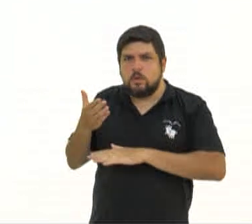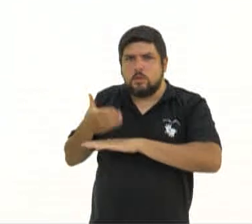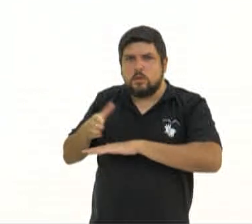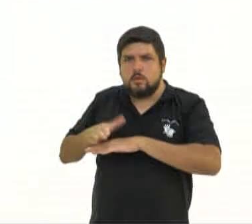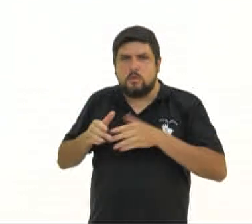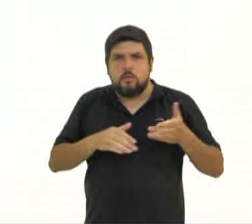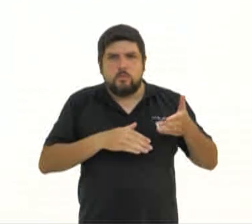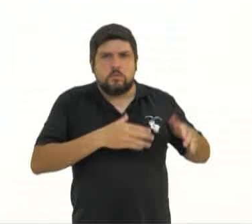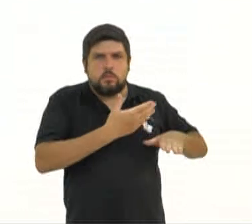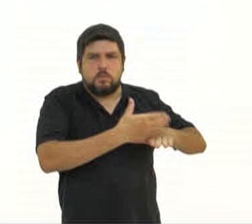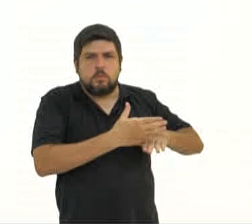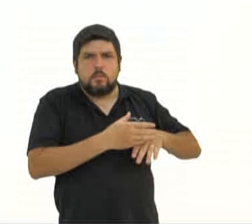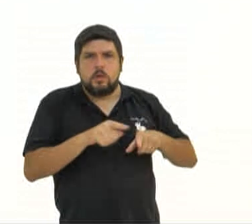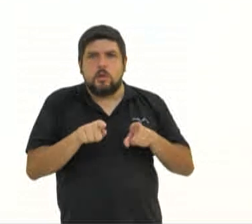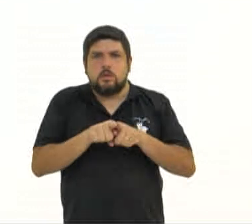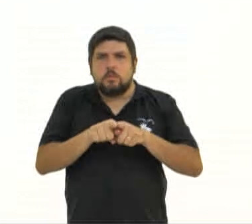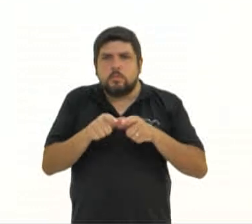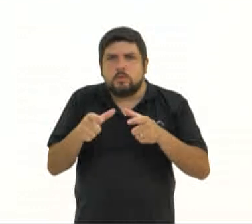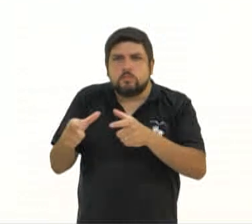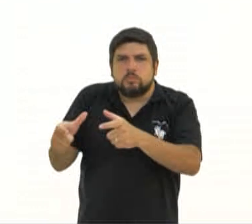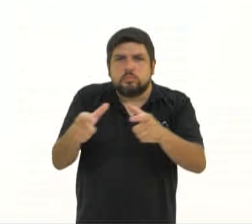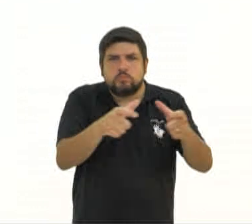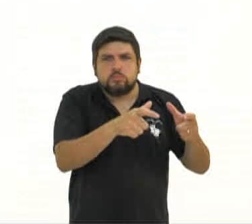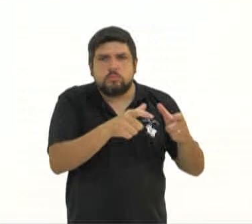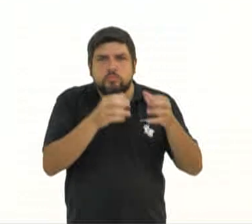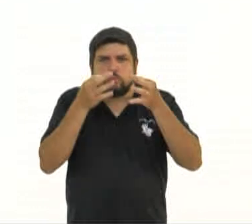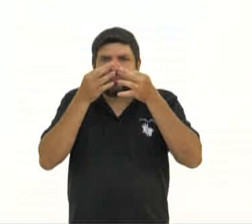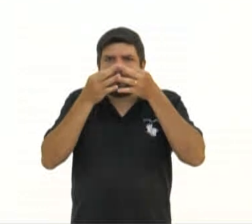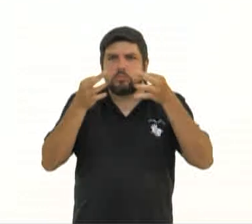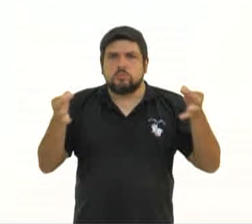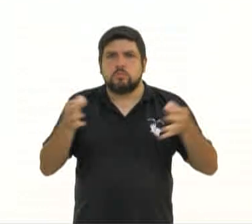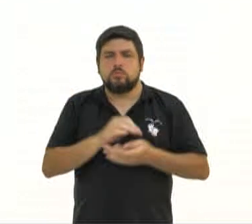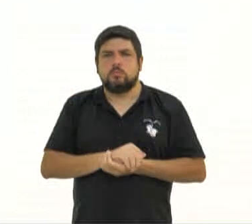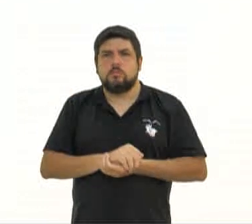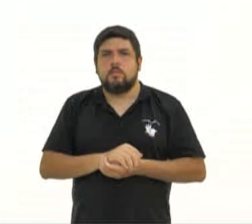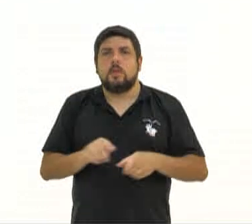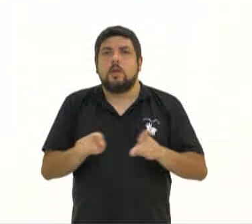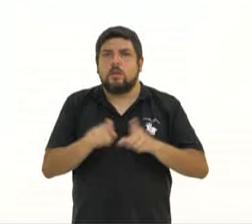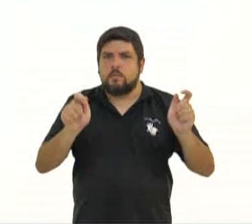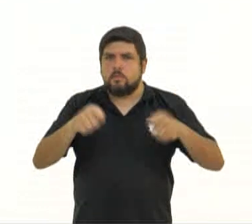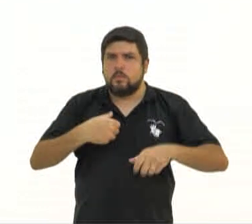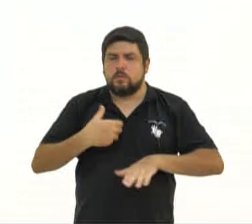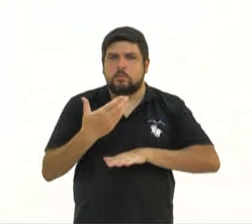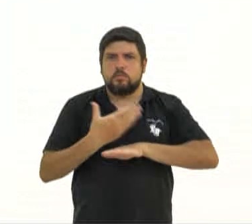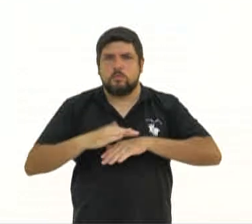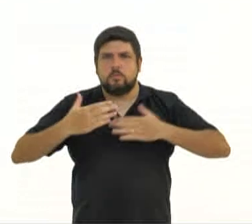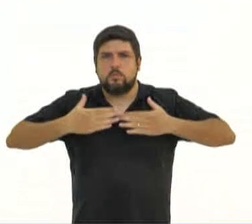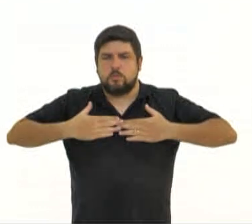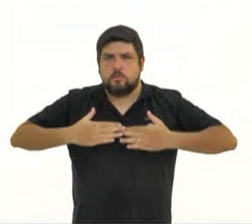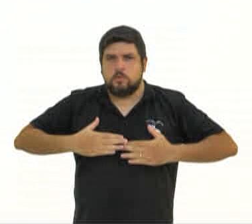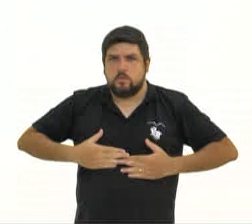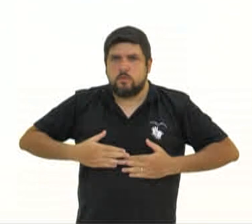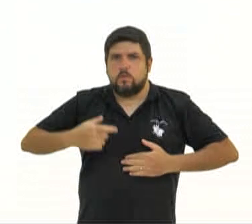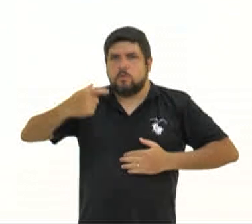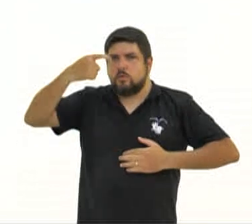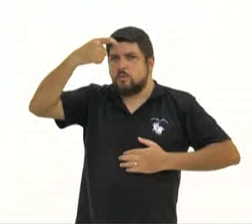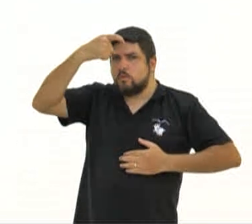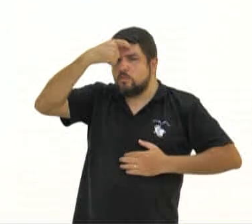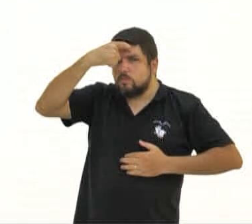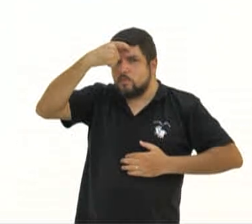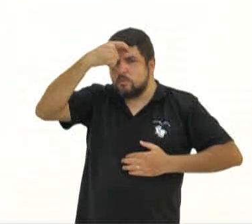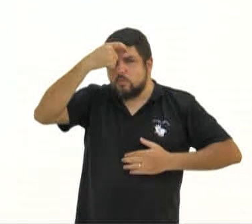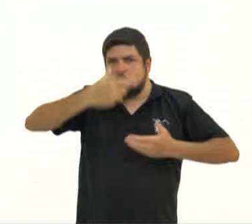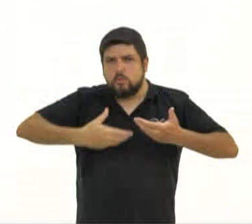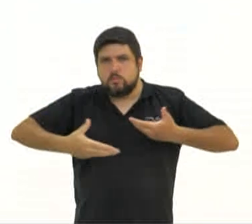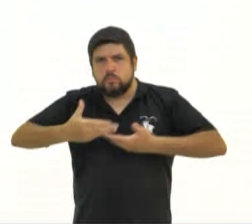temporal, dentre outras capacidades. Permite ao sujeito o desenvolvimento das capacidades físicas, cognitivas,